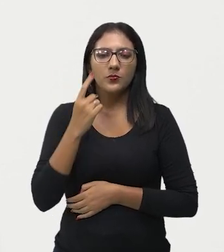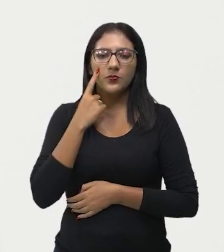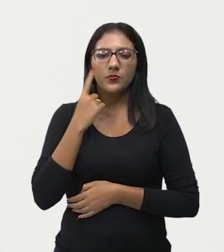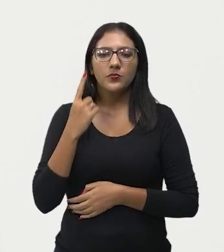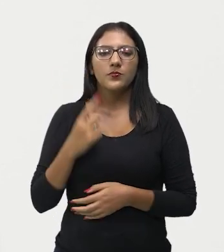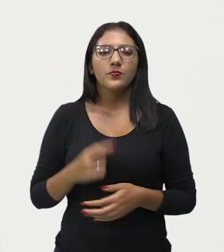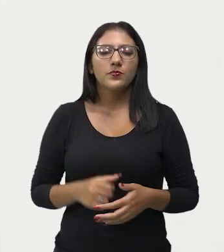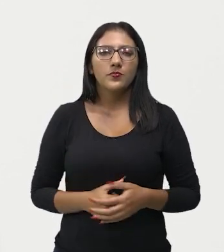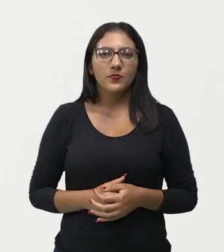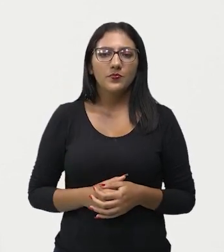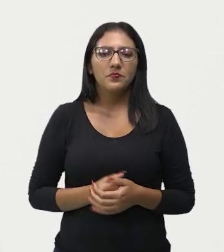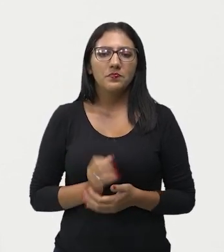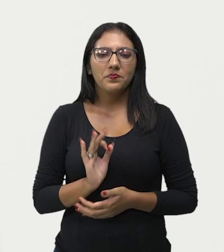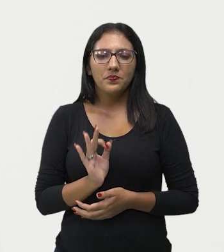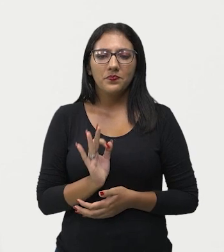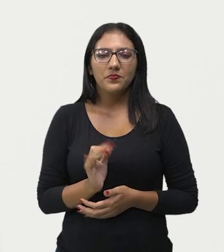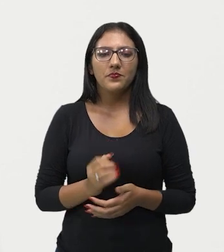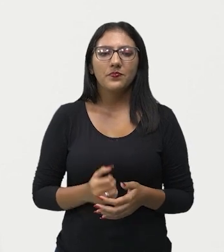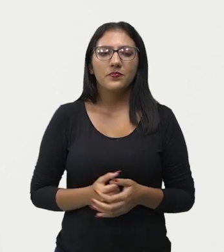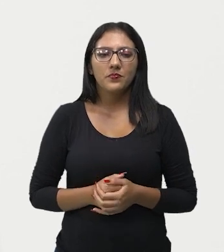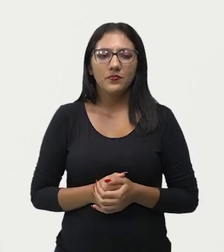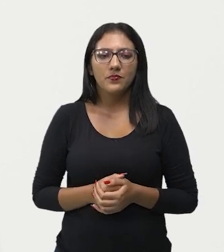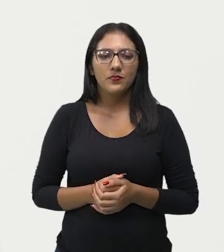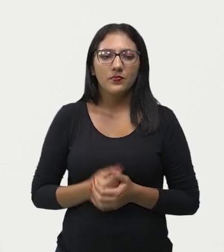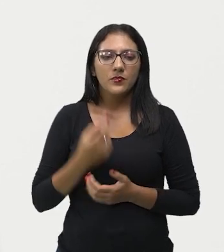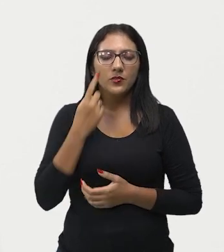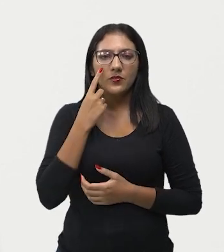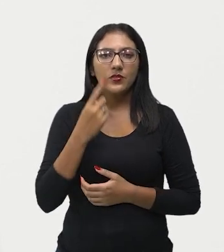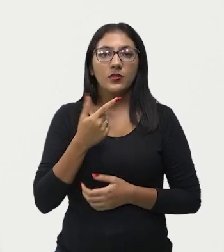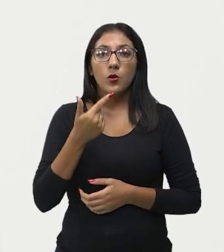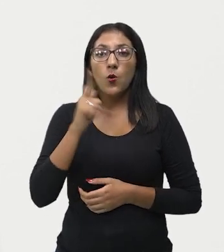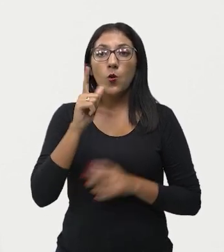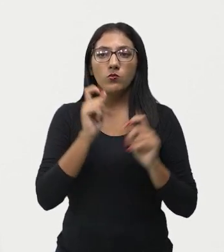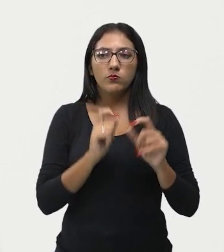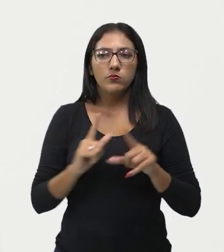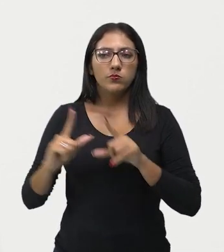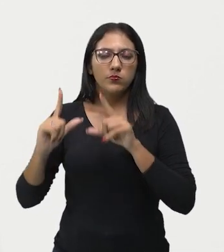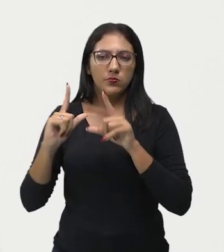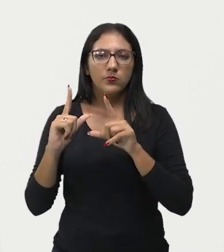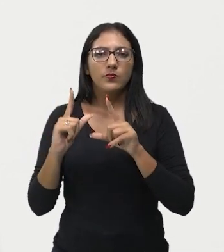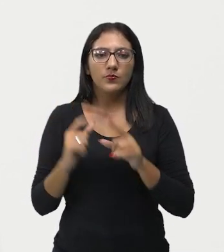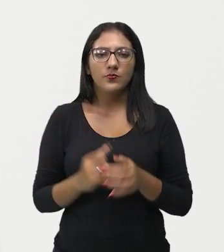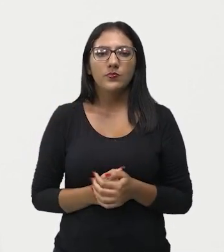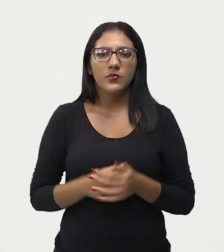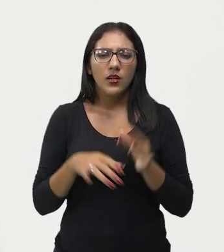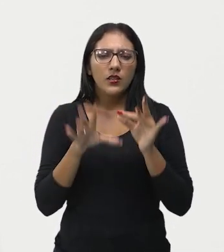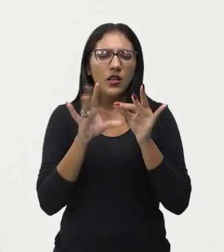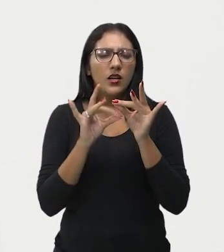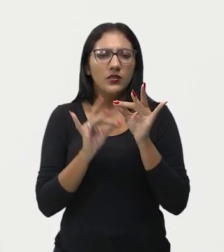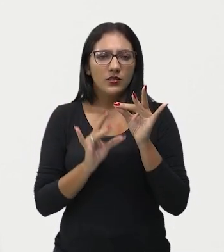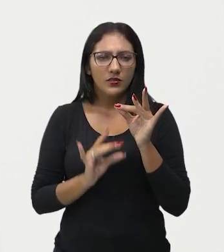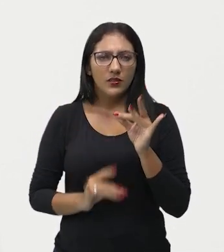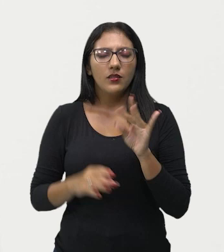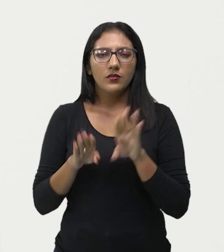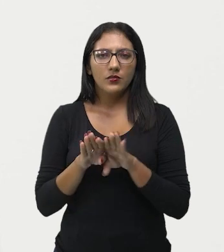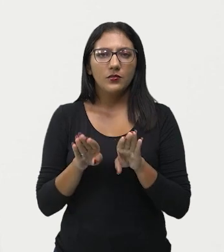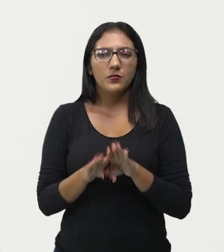Tá legal? Beleza? O professor trouxe aqui uma outra cartela, bem detalhadozinho para